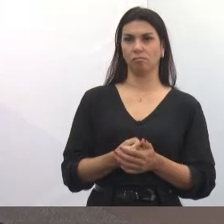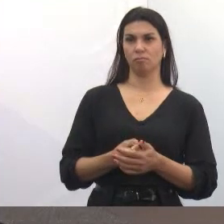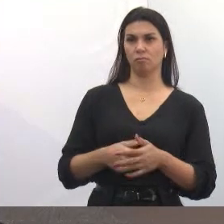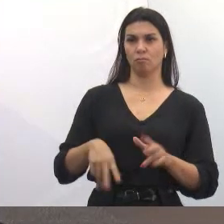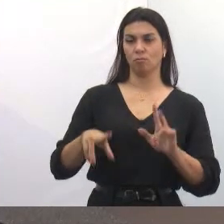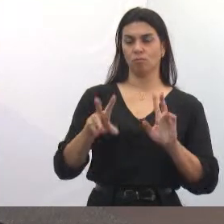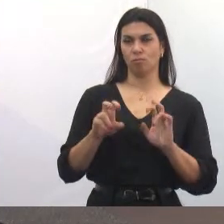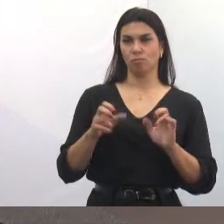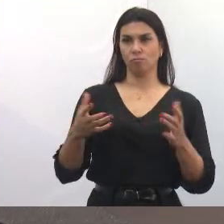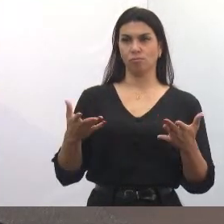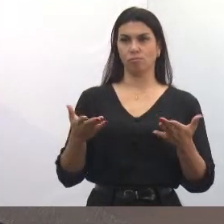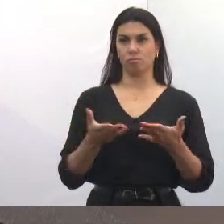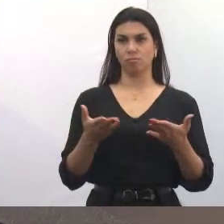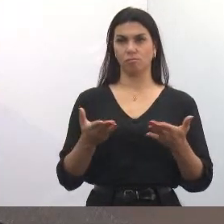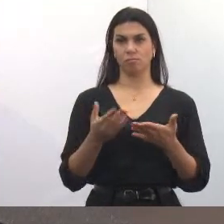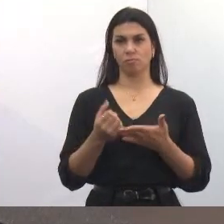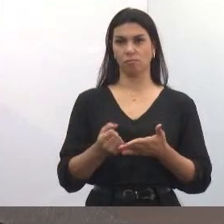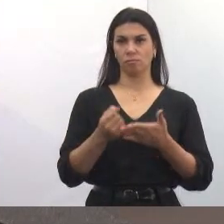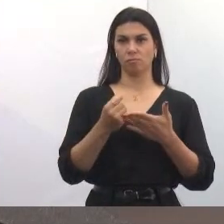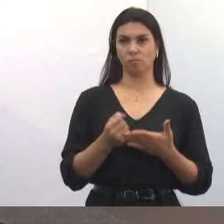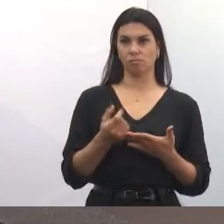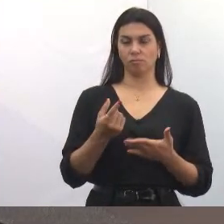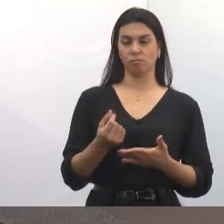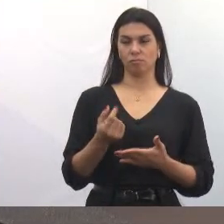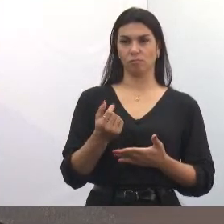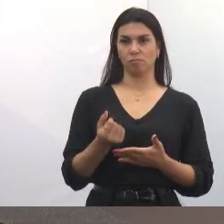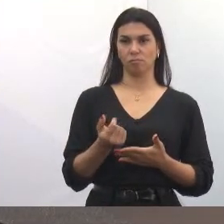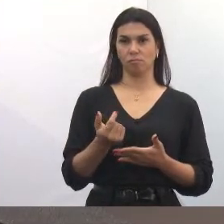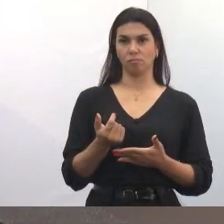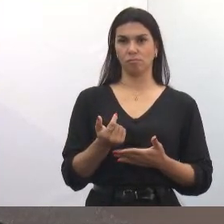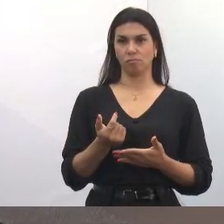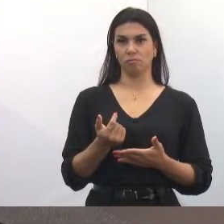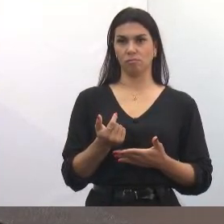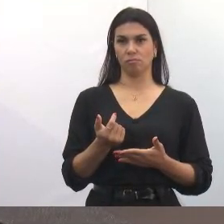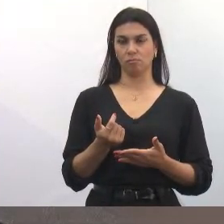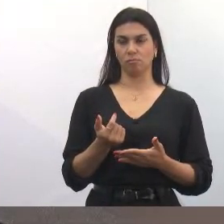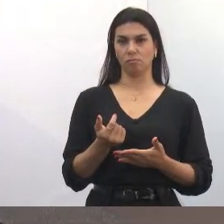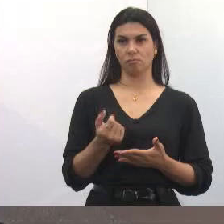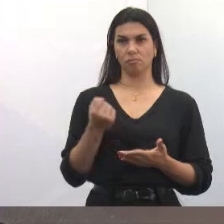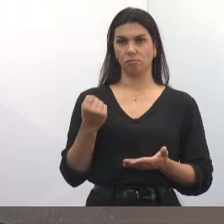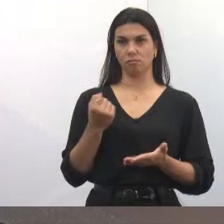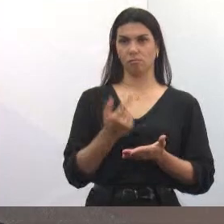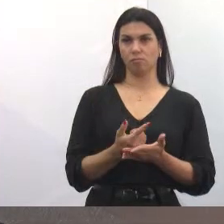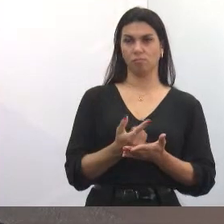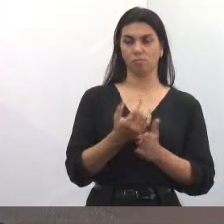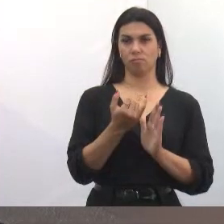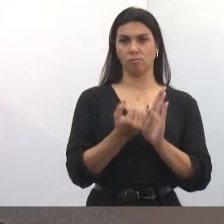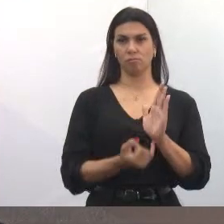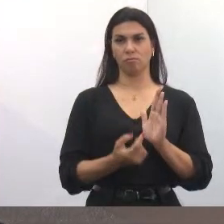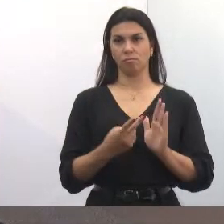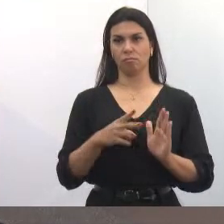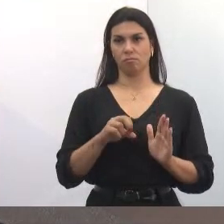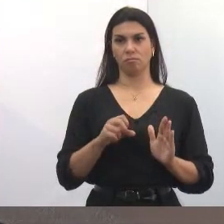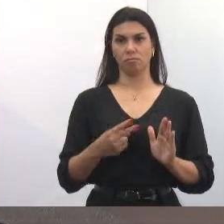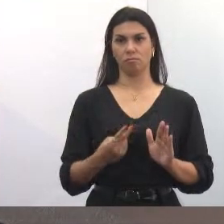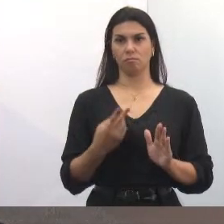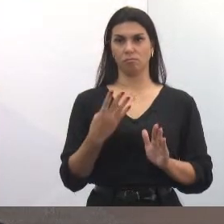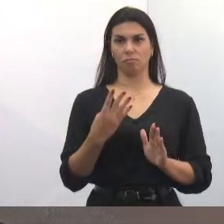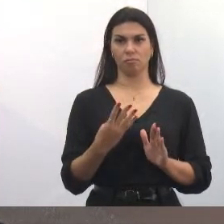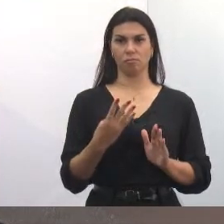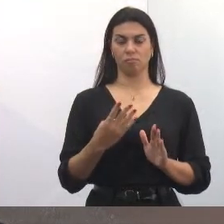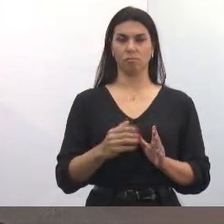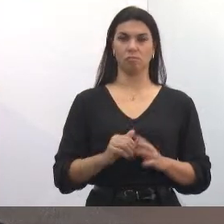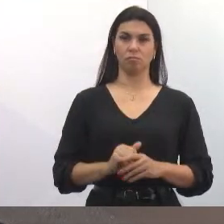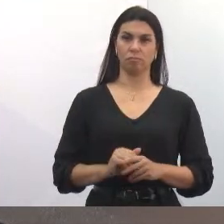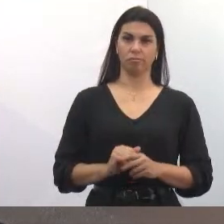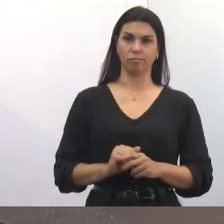atual trazido aos valores presentes, as contribuições representadas para 2024 sobre